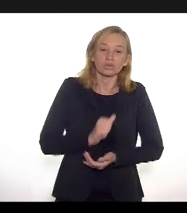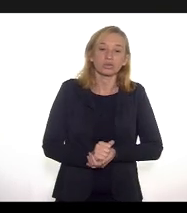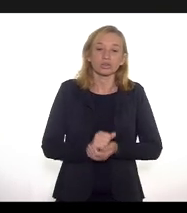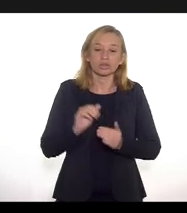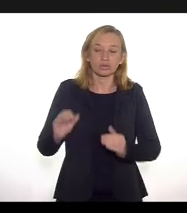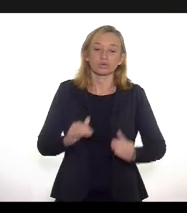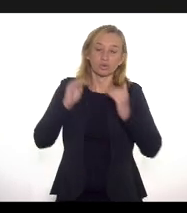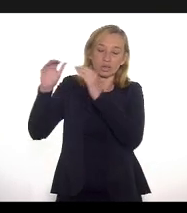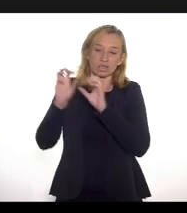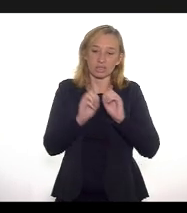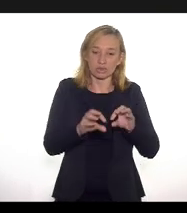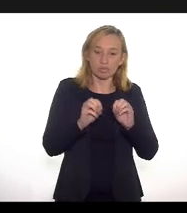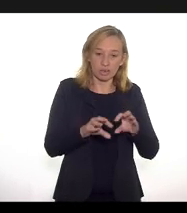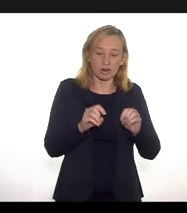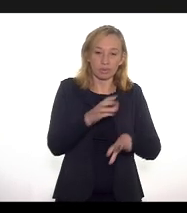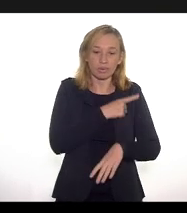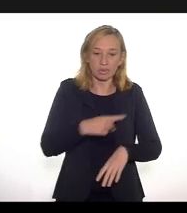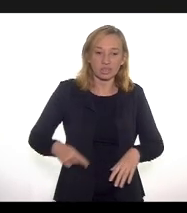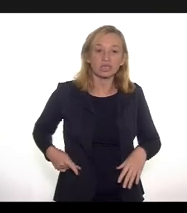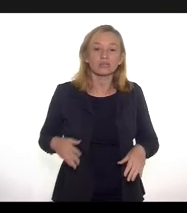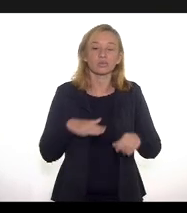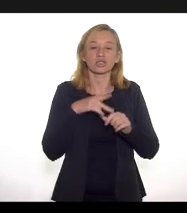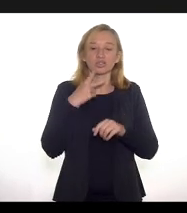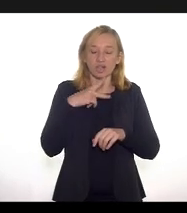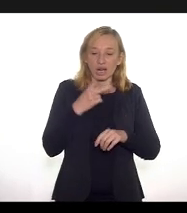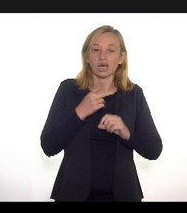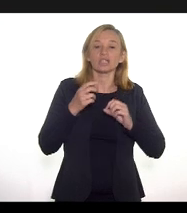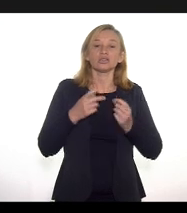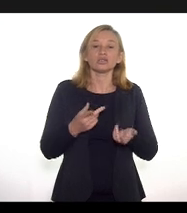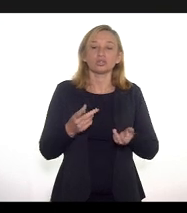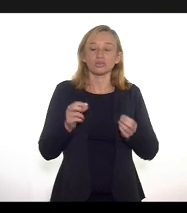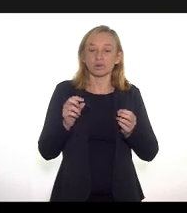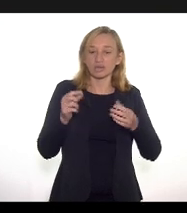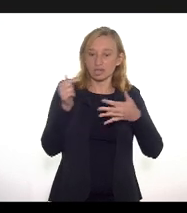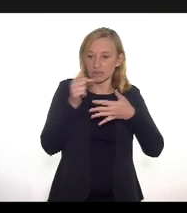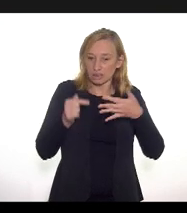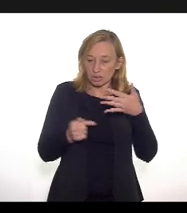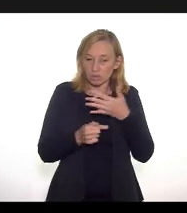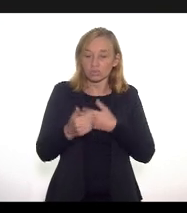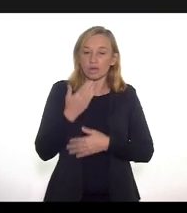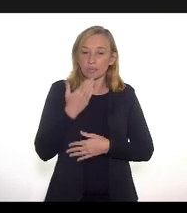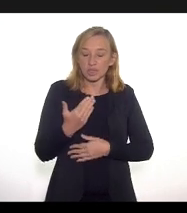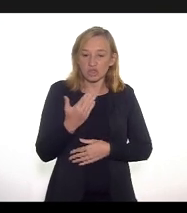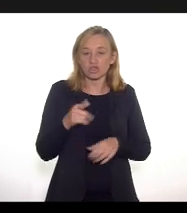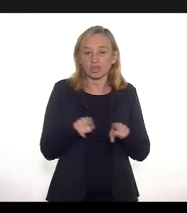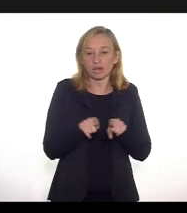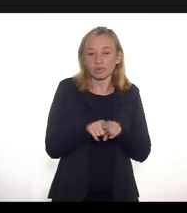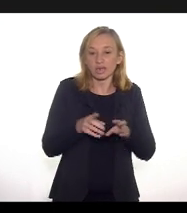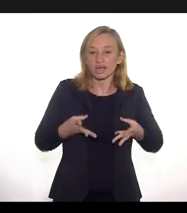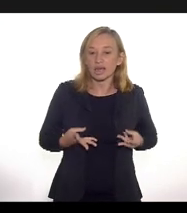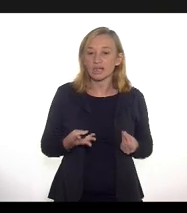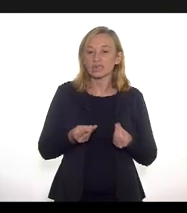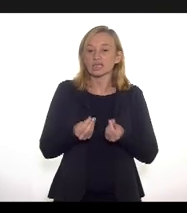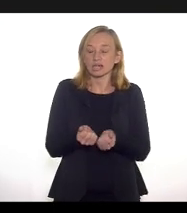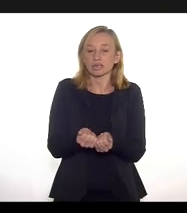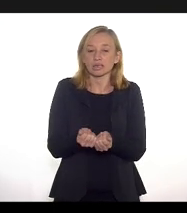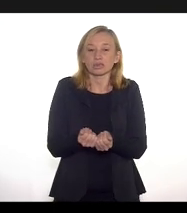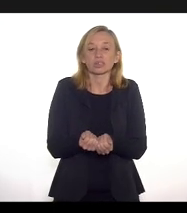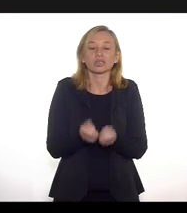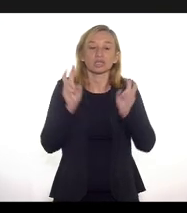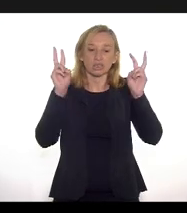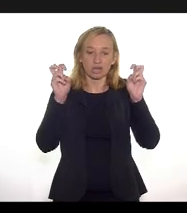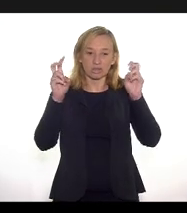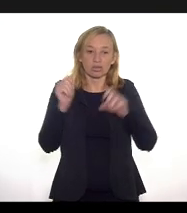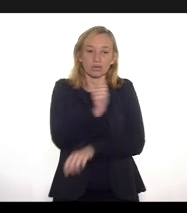superior para a presidência, para a gente tratar desses outros pontos e pedir essa sensibilidade sobre essa questão